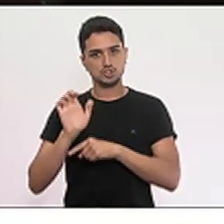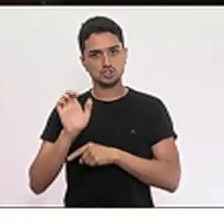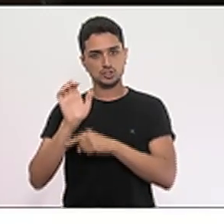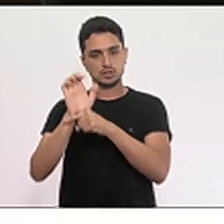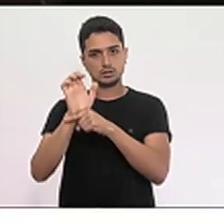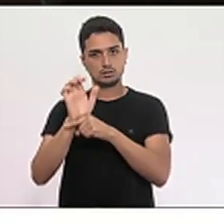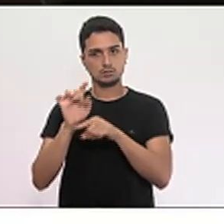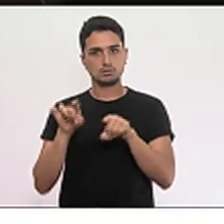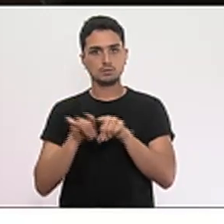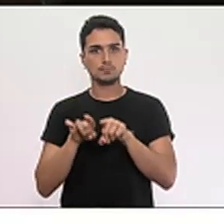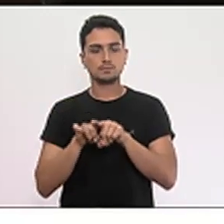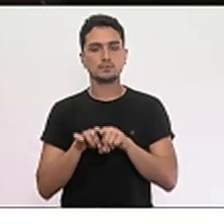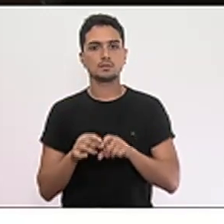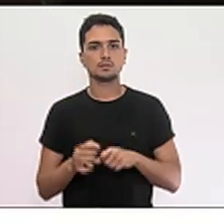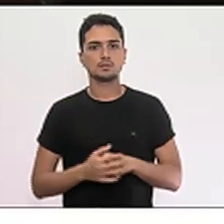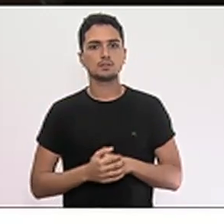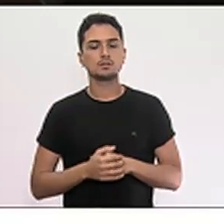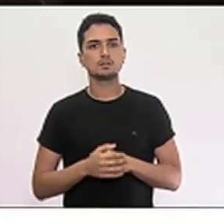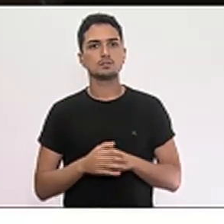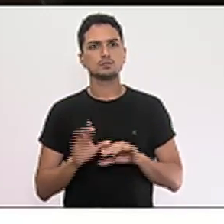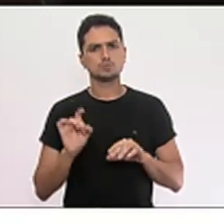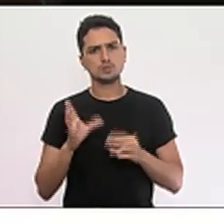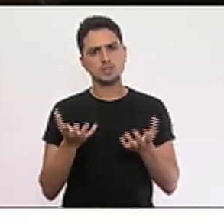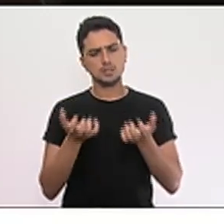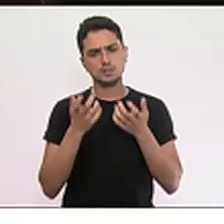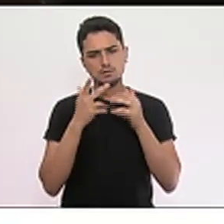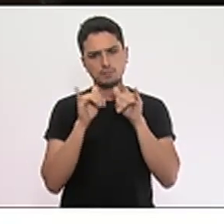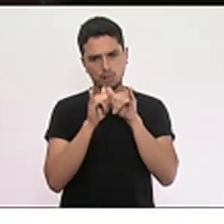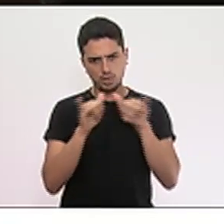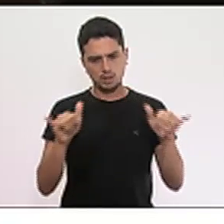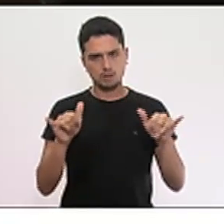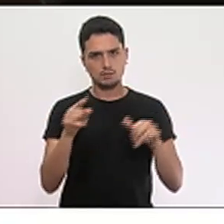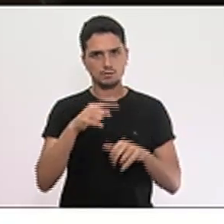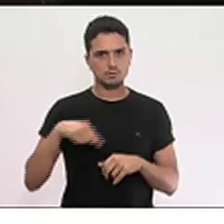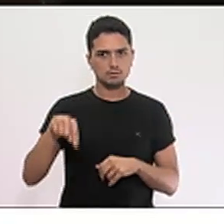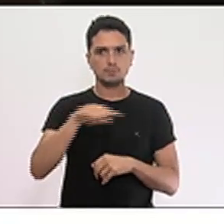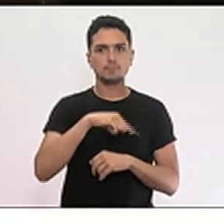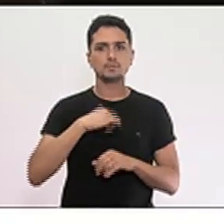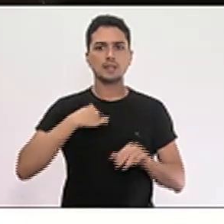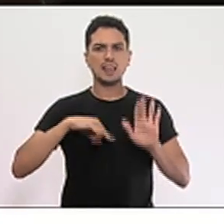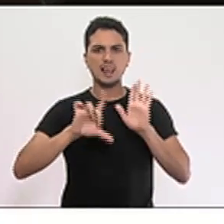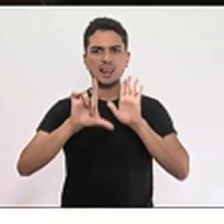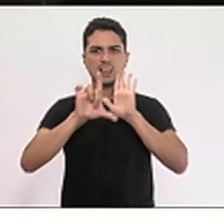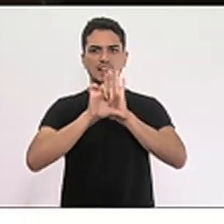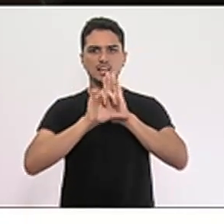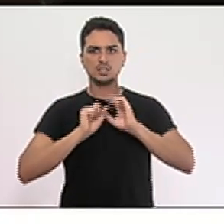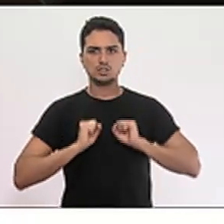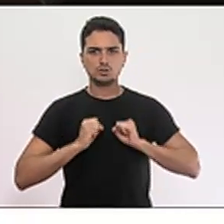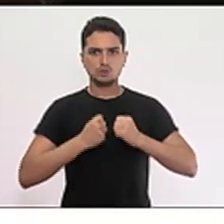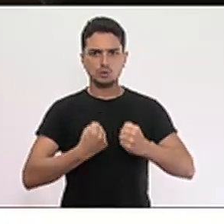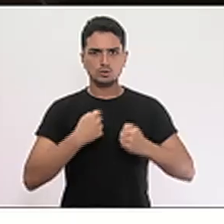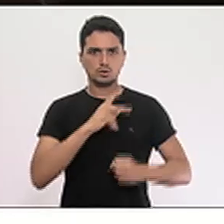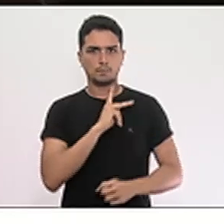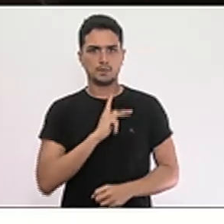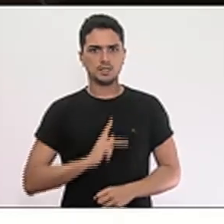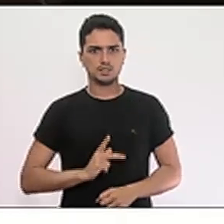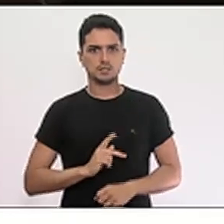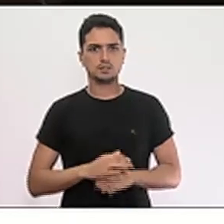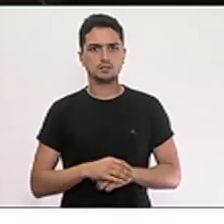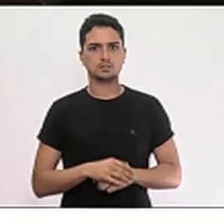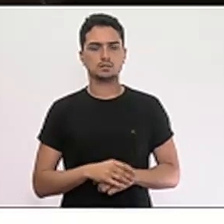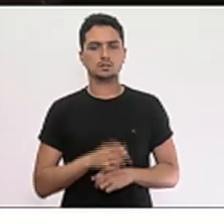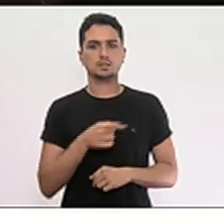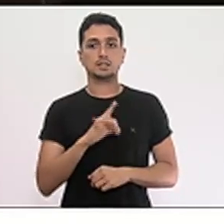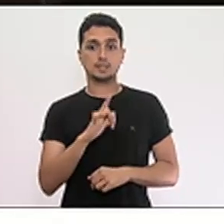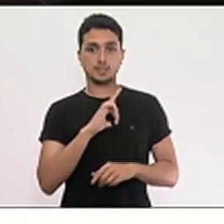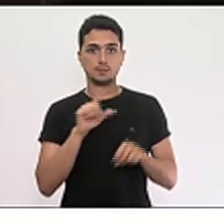eu queria só dizer a vocês que, além do esforço aqui do nosso presidente, temos também